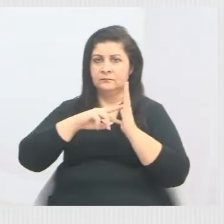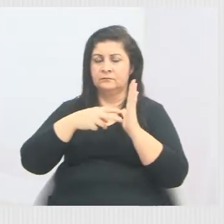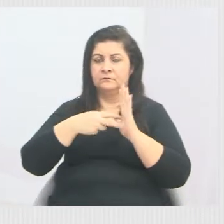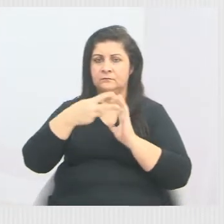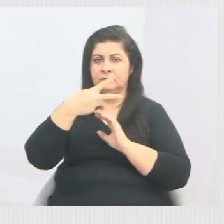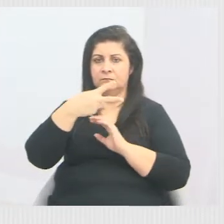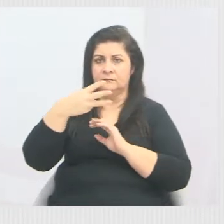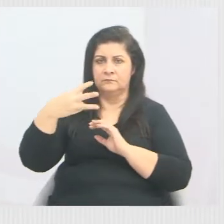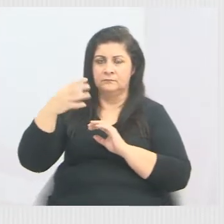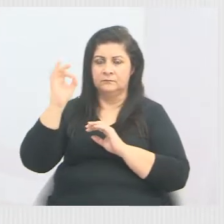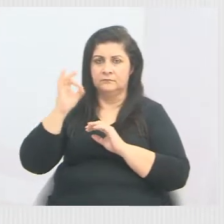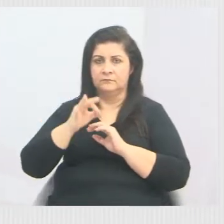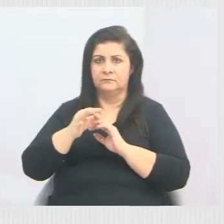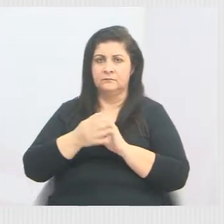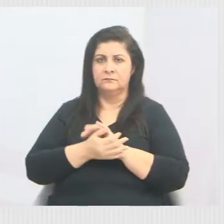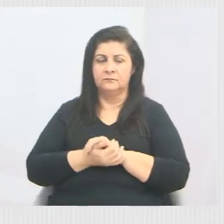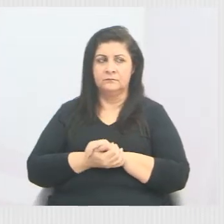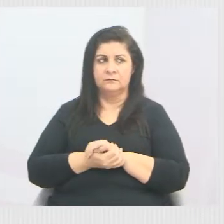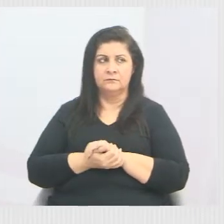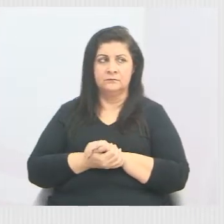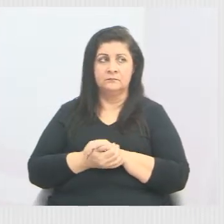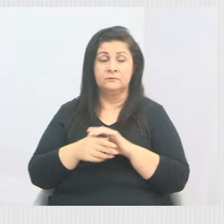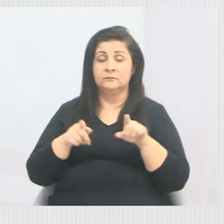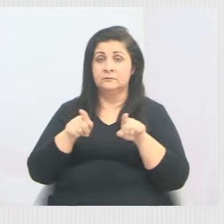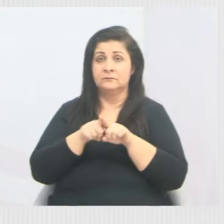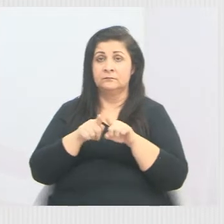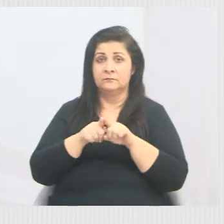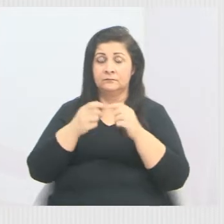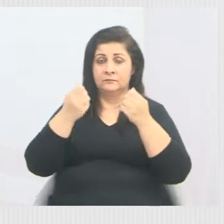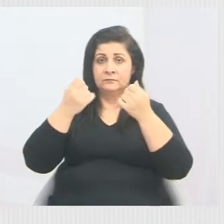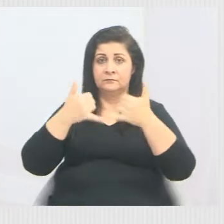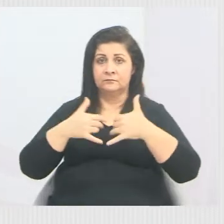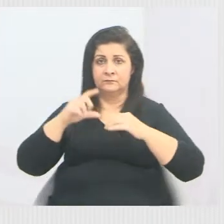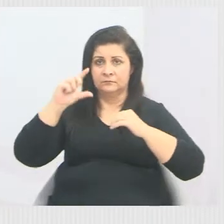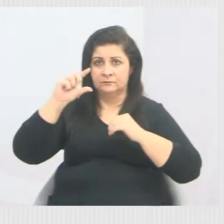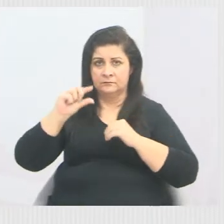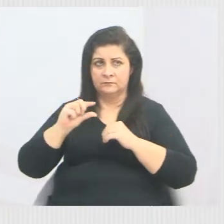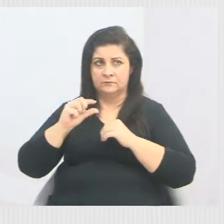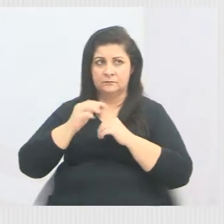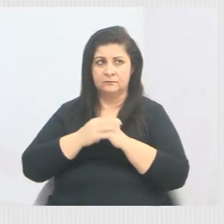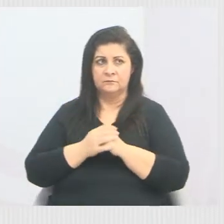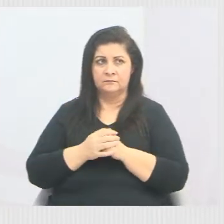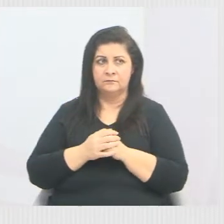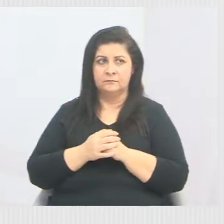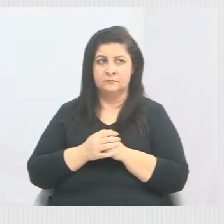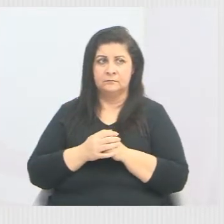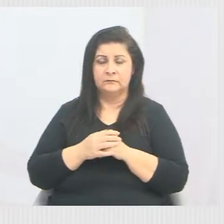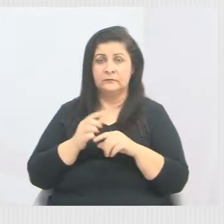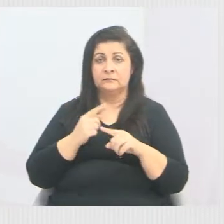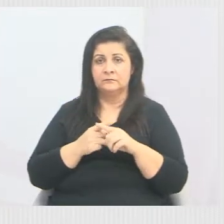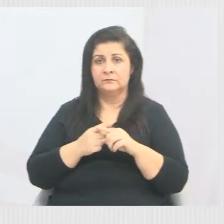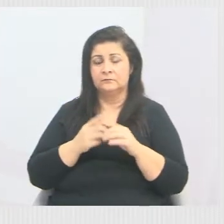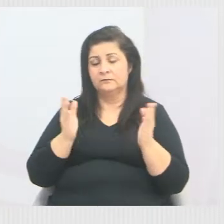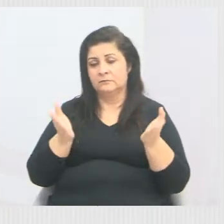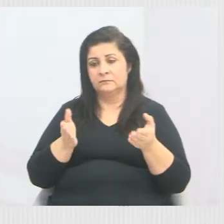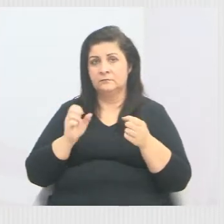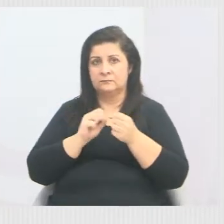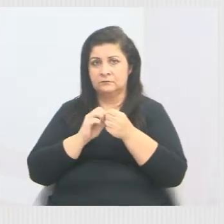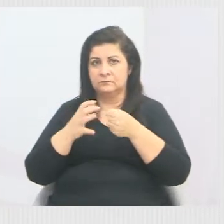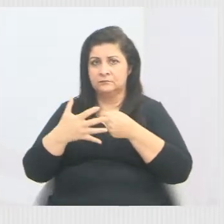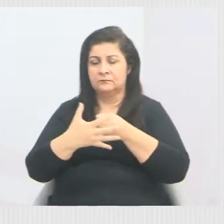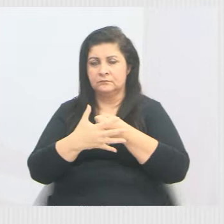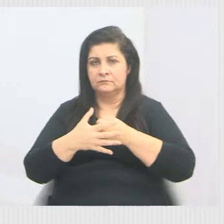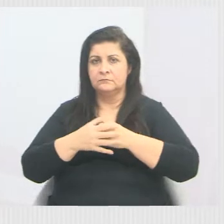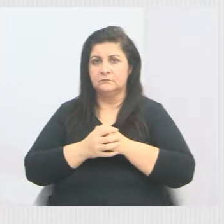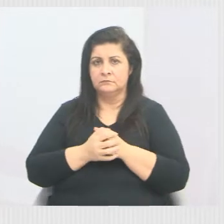23,20%. Identifico também que há uma redução pelo que nós estamos vivendo nesse momento, com a